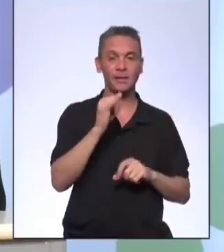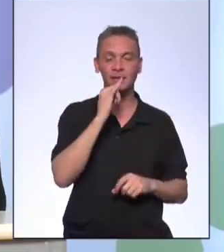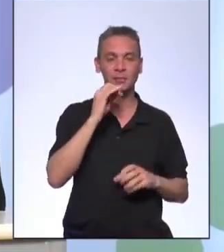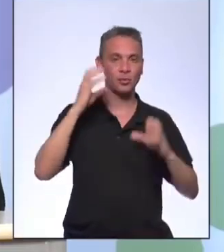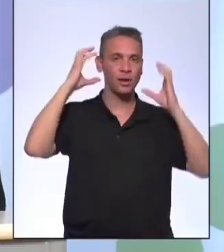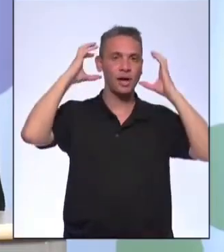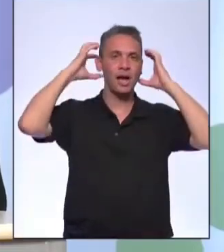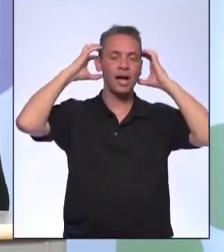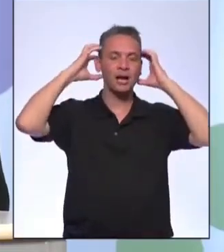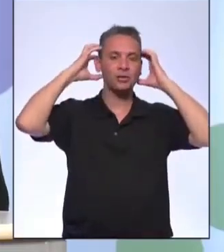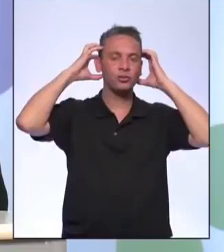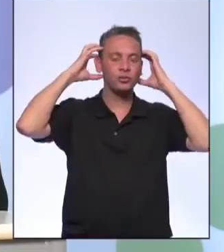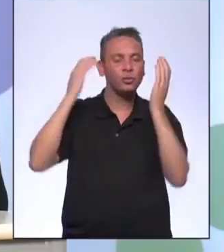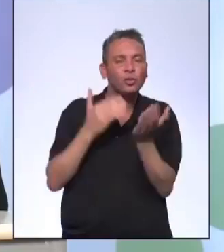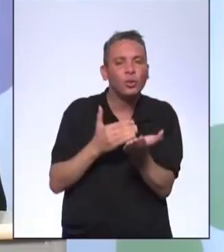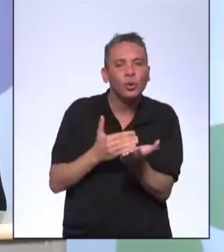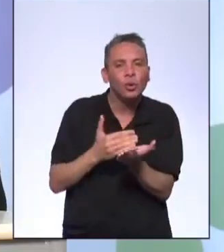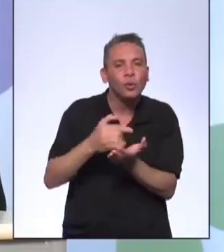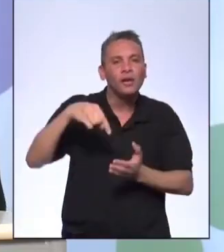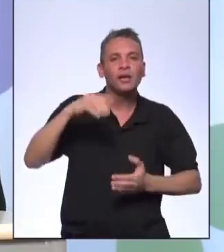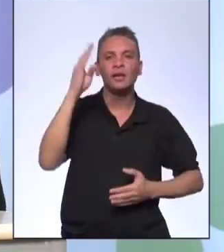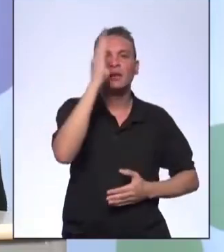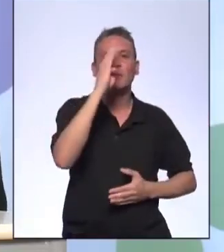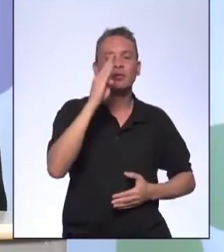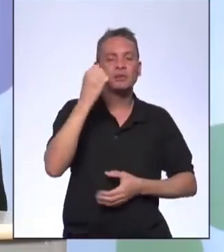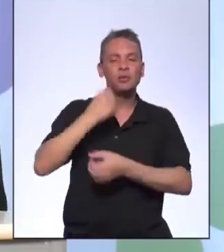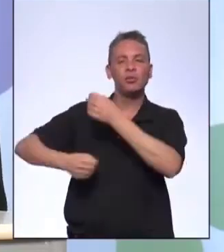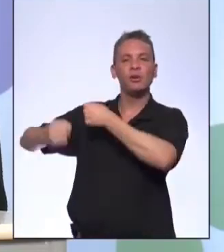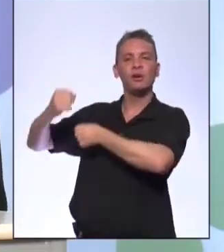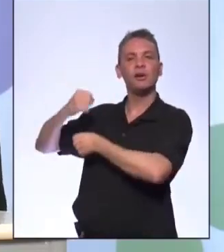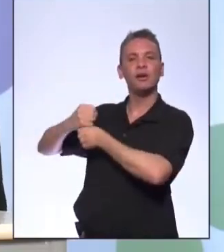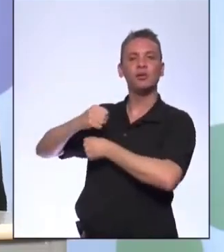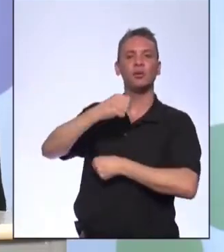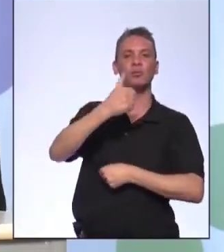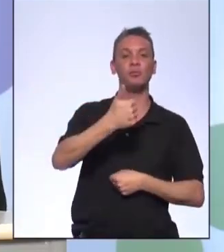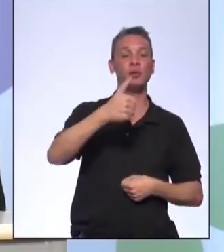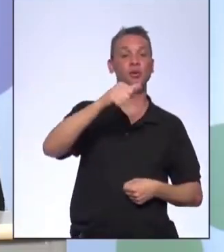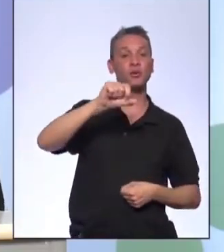rádio entrou no Brasil em 1920. Em